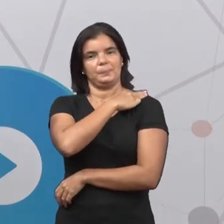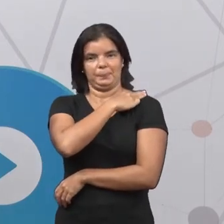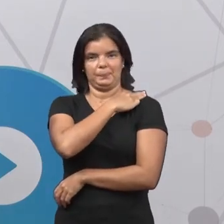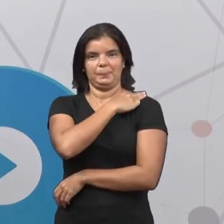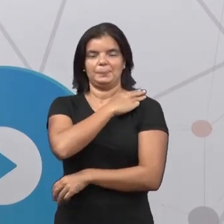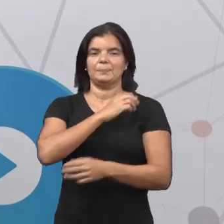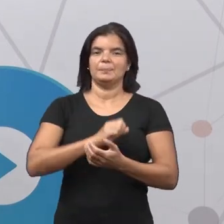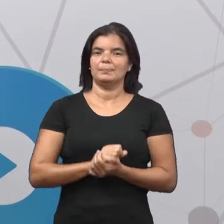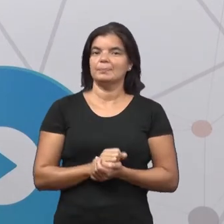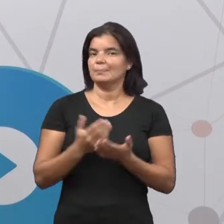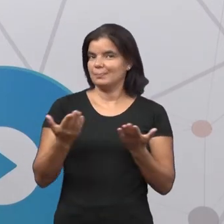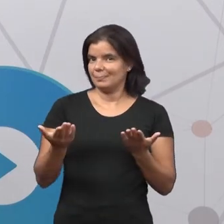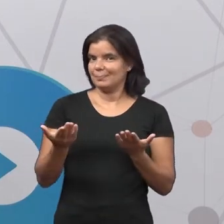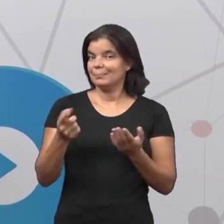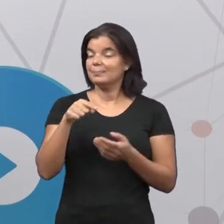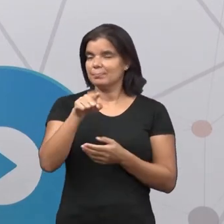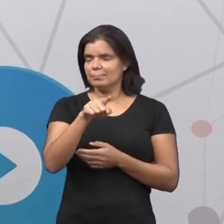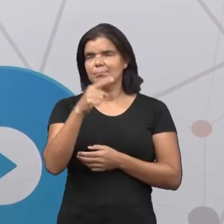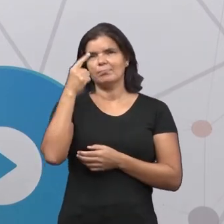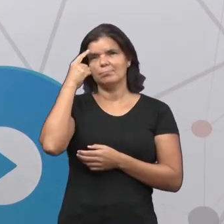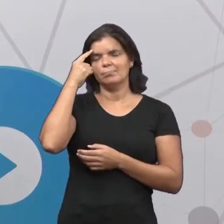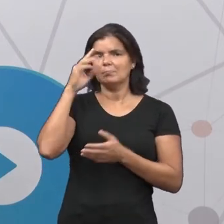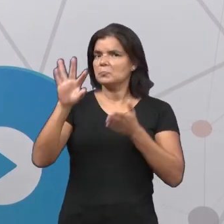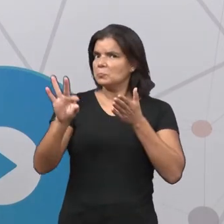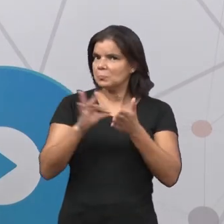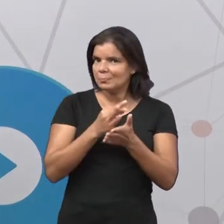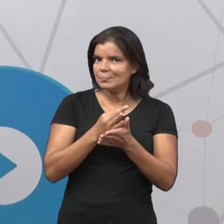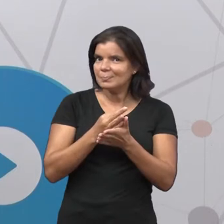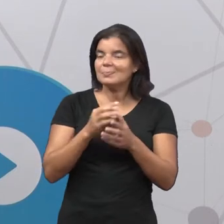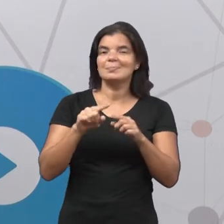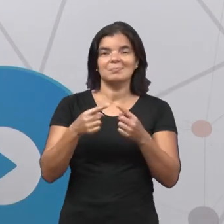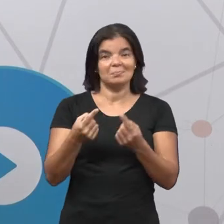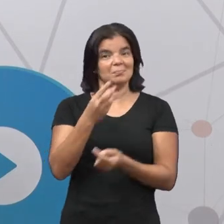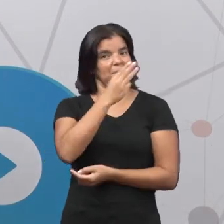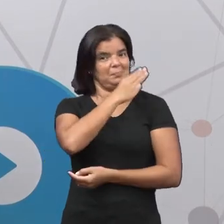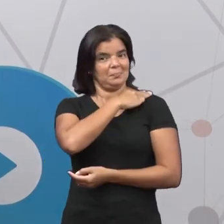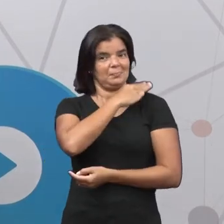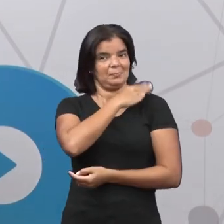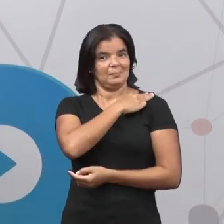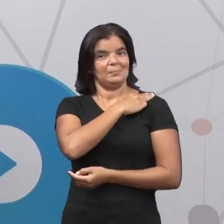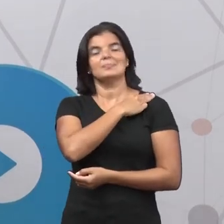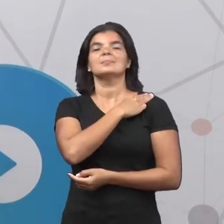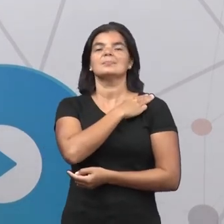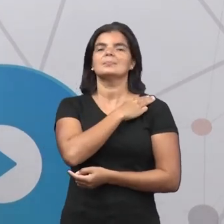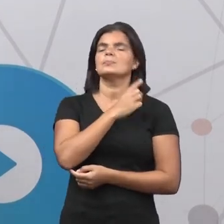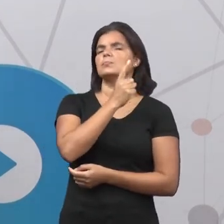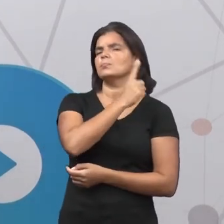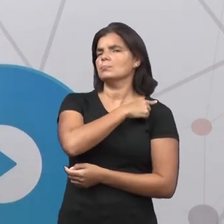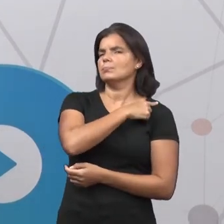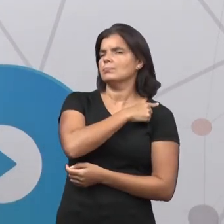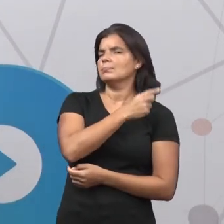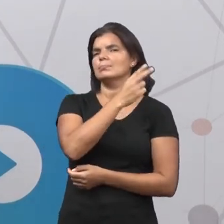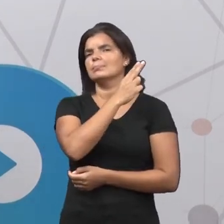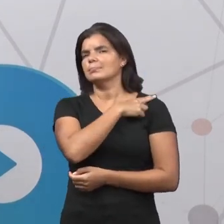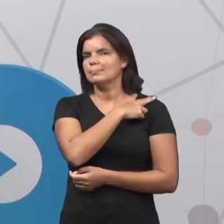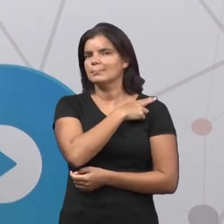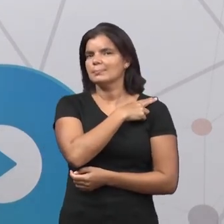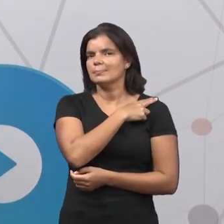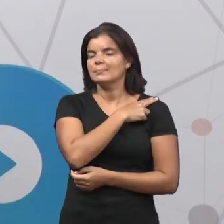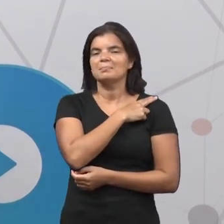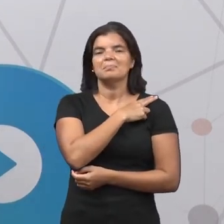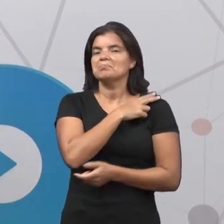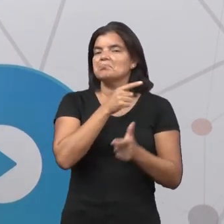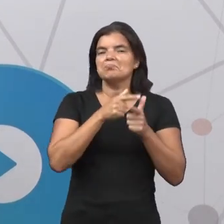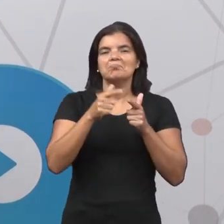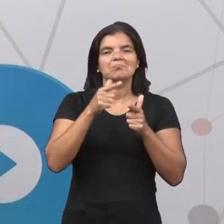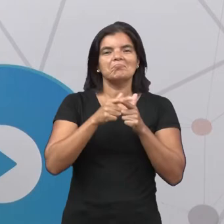Ensino Médio. Ah, você de repente não está matriculado no terceiro ano do Ensino Médio? Está no primeiro? Está no segundo ano? Não